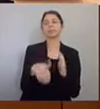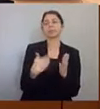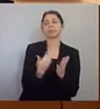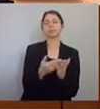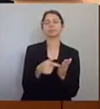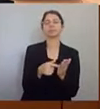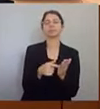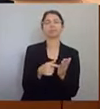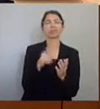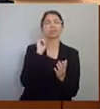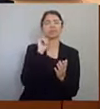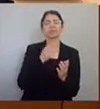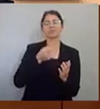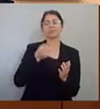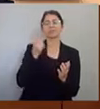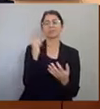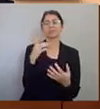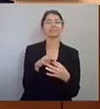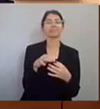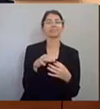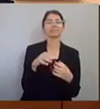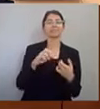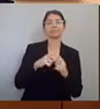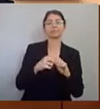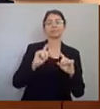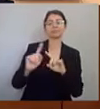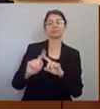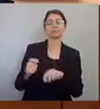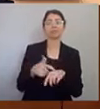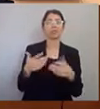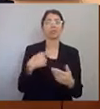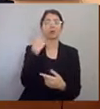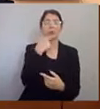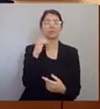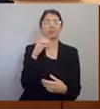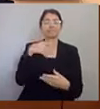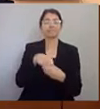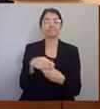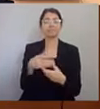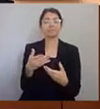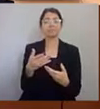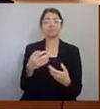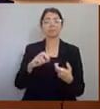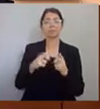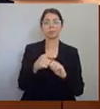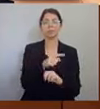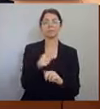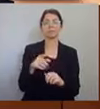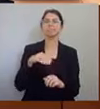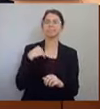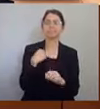irrelevante face aos problemas atuais de Oeiras, os problemas que de facto preocupam os